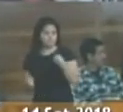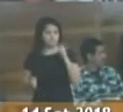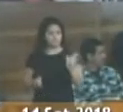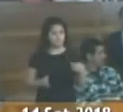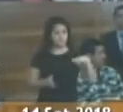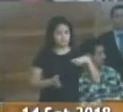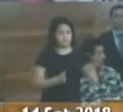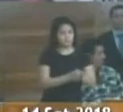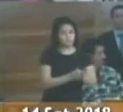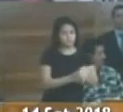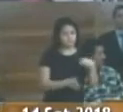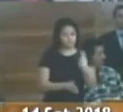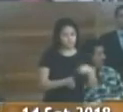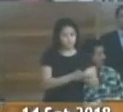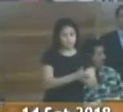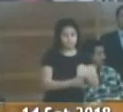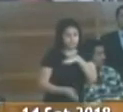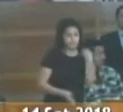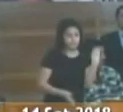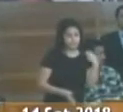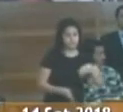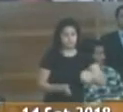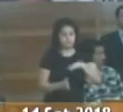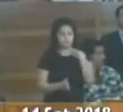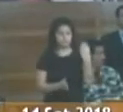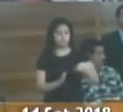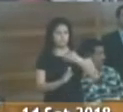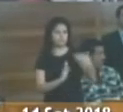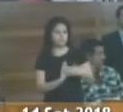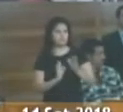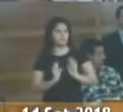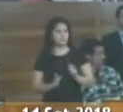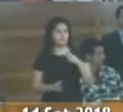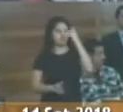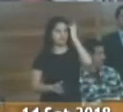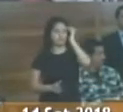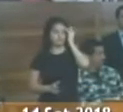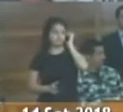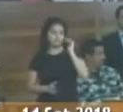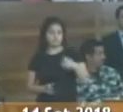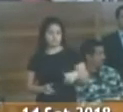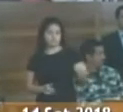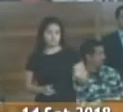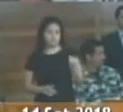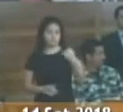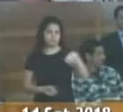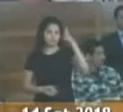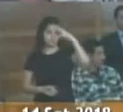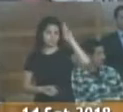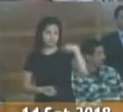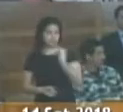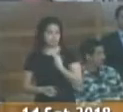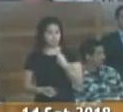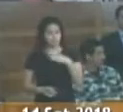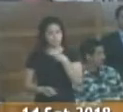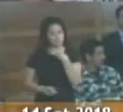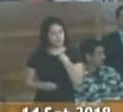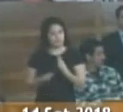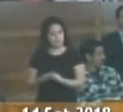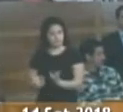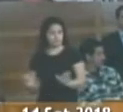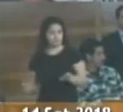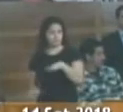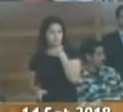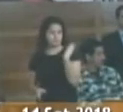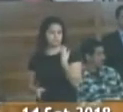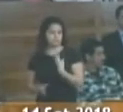está morrendo. Então, aqui está morrendo tudo. Mas eu acho que o mais importante é que a história a gente não pode deixar morrer. E eu tenho certeza que nós somos pessoas